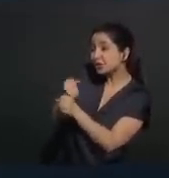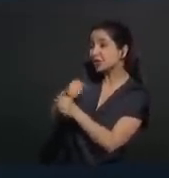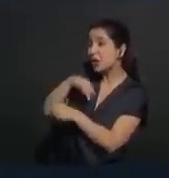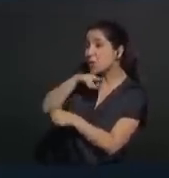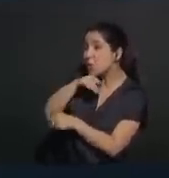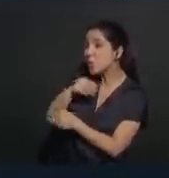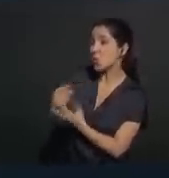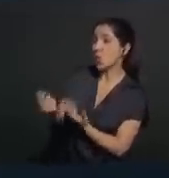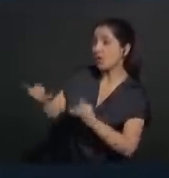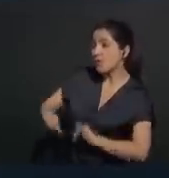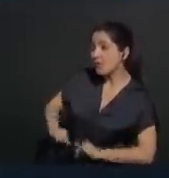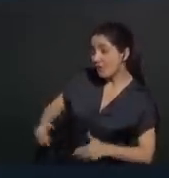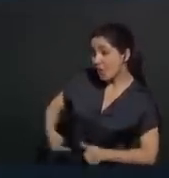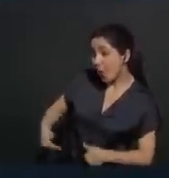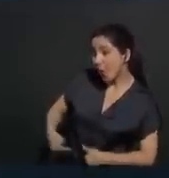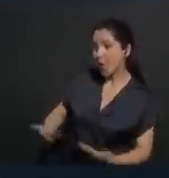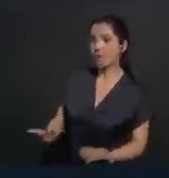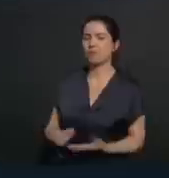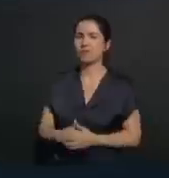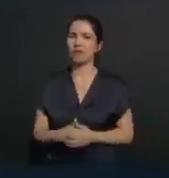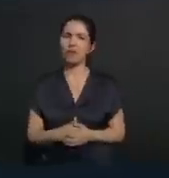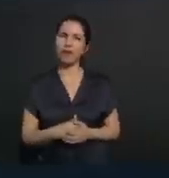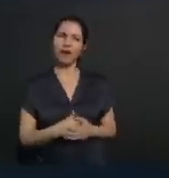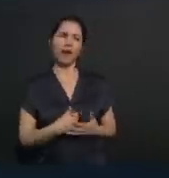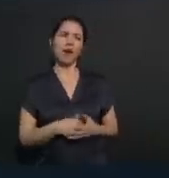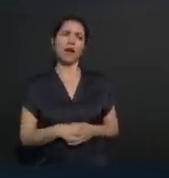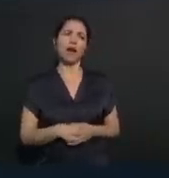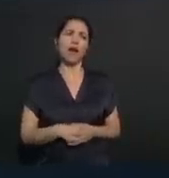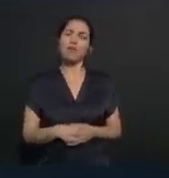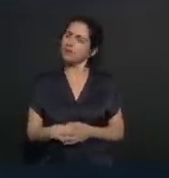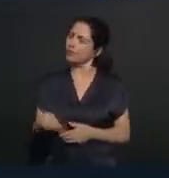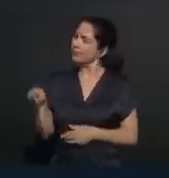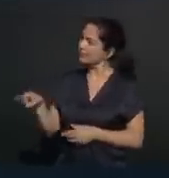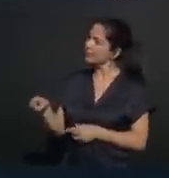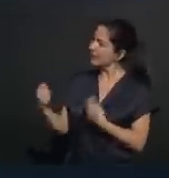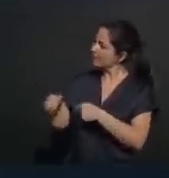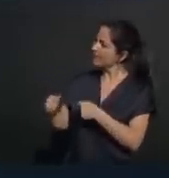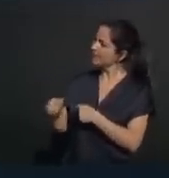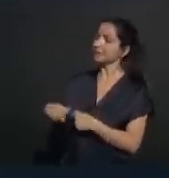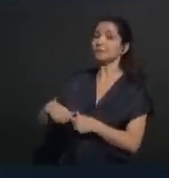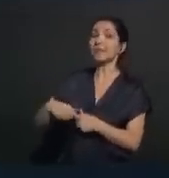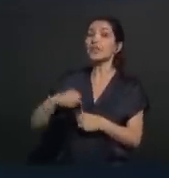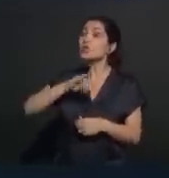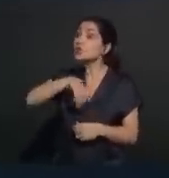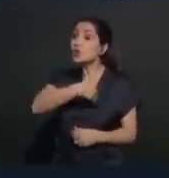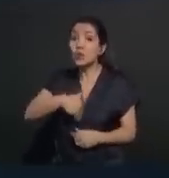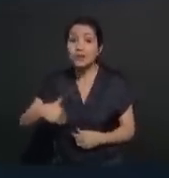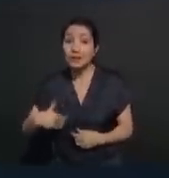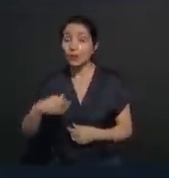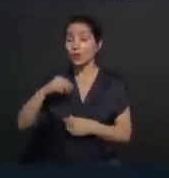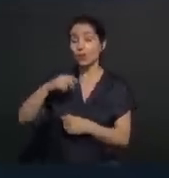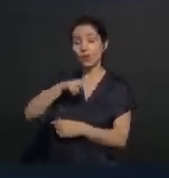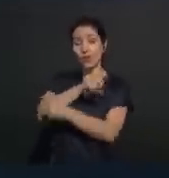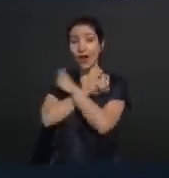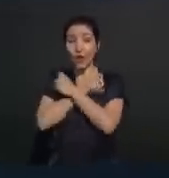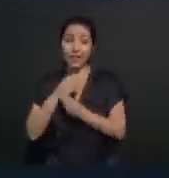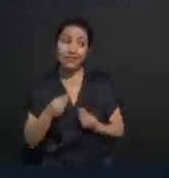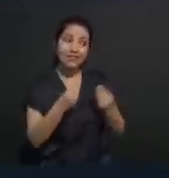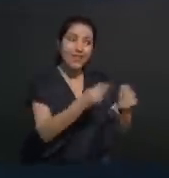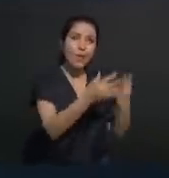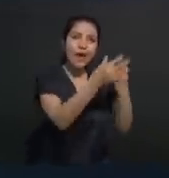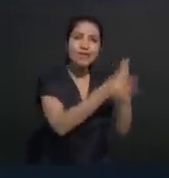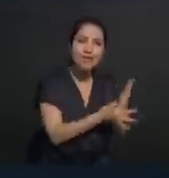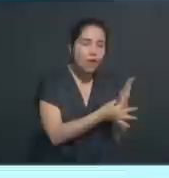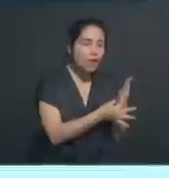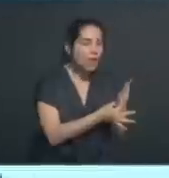dos deuses? Vamos fazer o seguinte? Você tem que ir lá um dia comigo, lá no Museu do Cairo, e ver. Ele entregou o anel Sinete. Ai meu